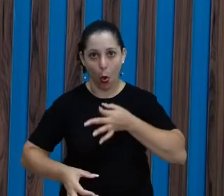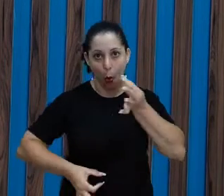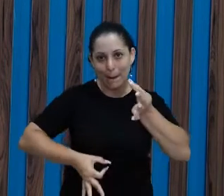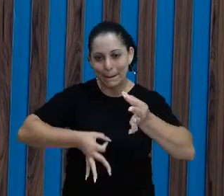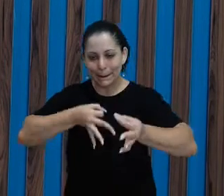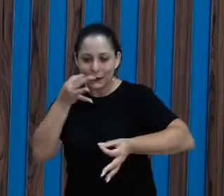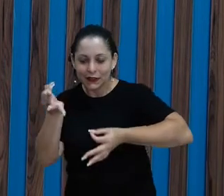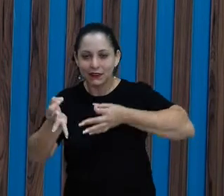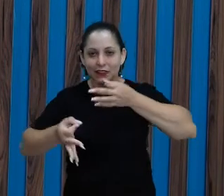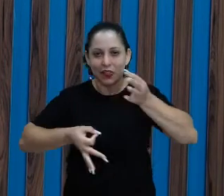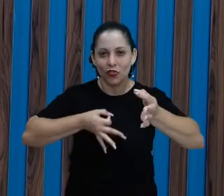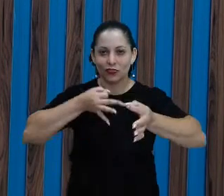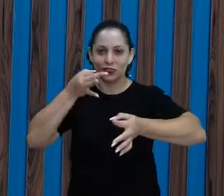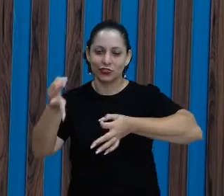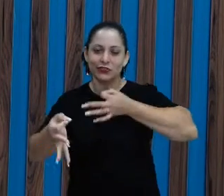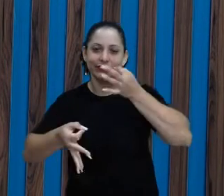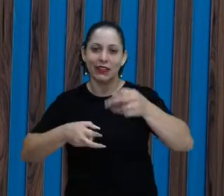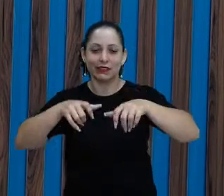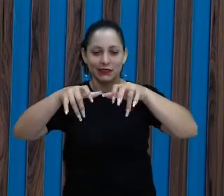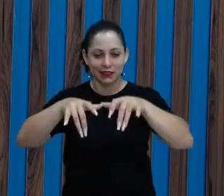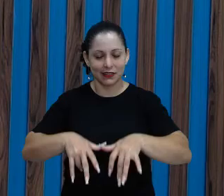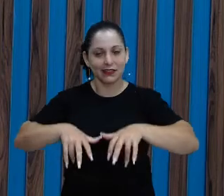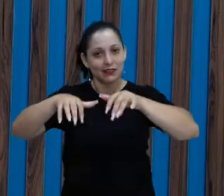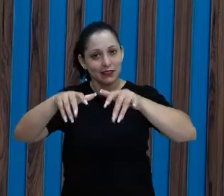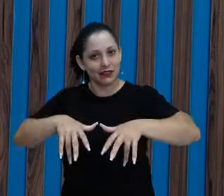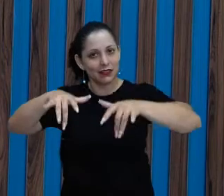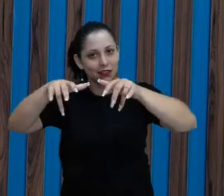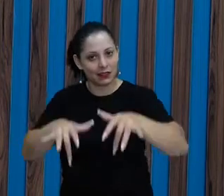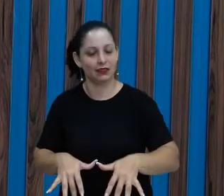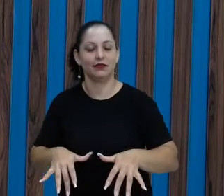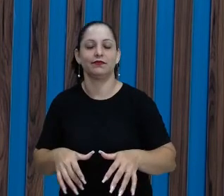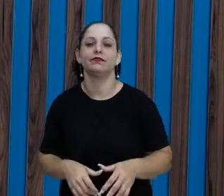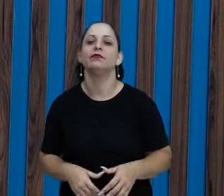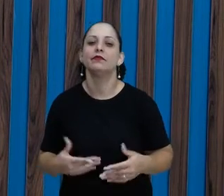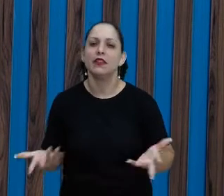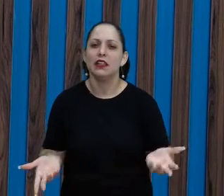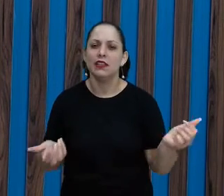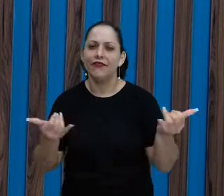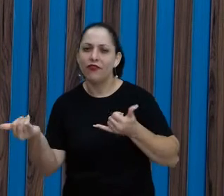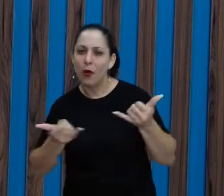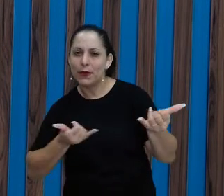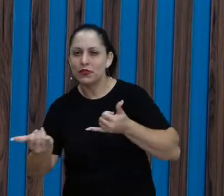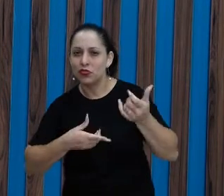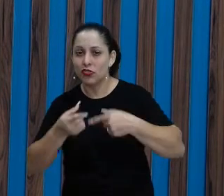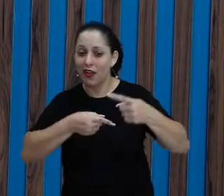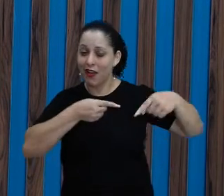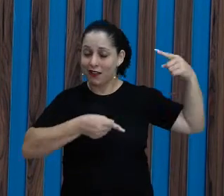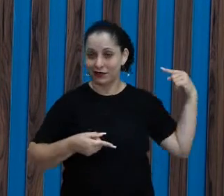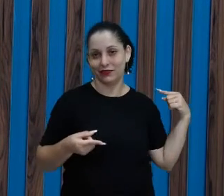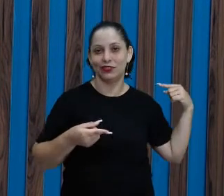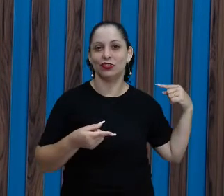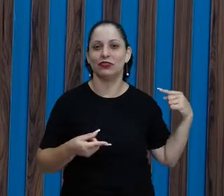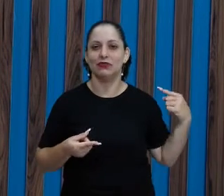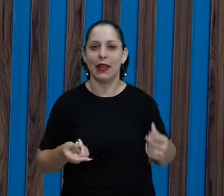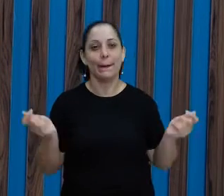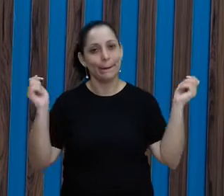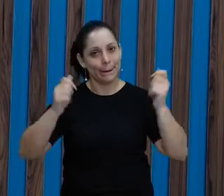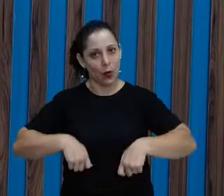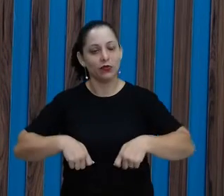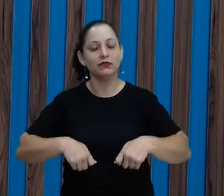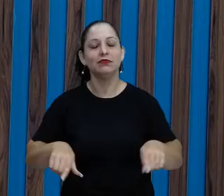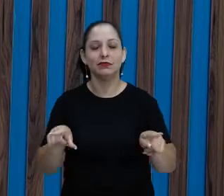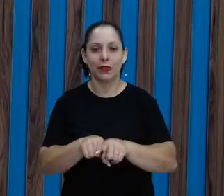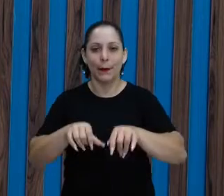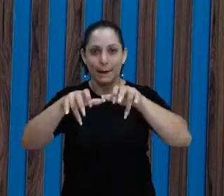Colocando aí as informações que vocês já têm, né? Antes de vocês assistirem a aula, vocês trazem isso aí para